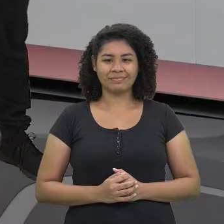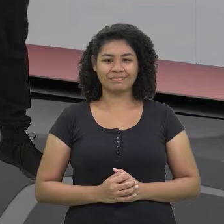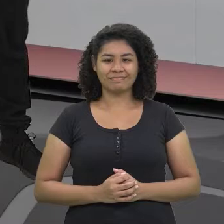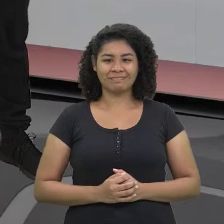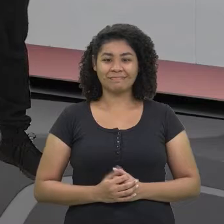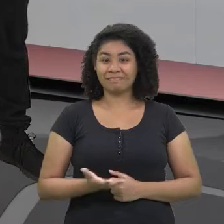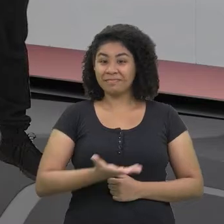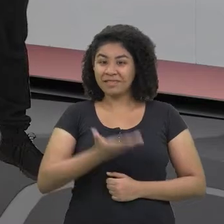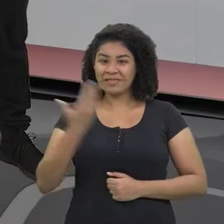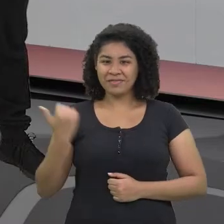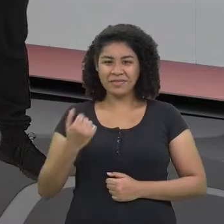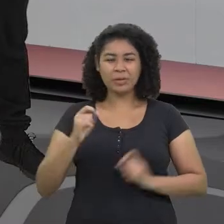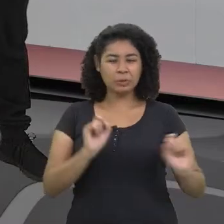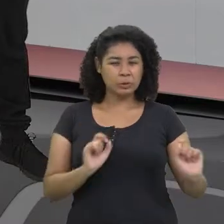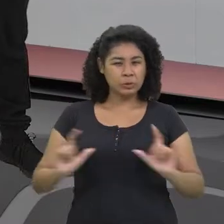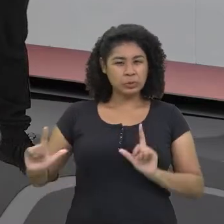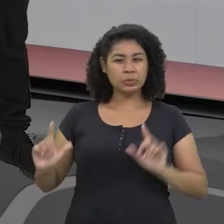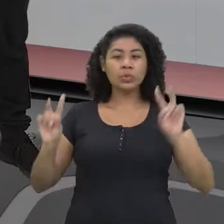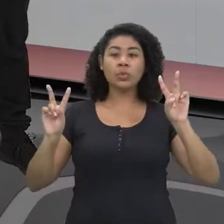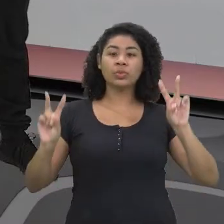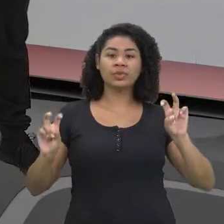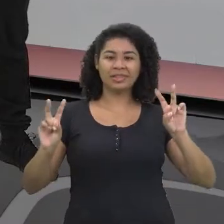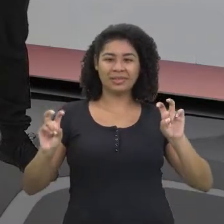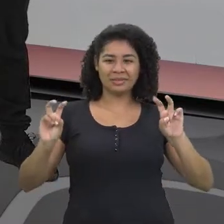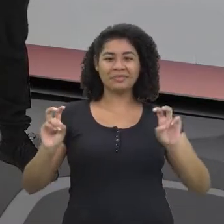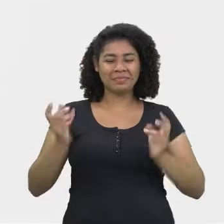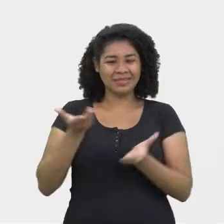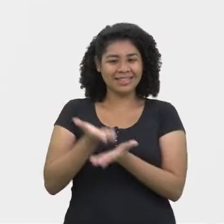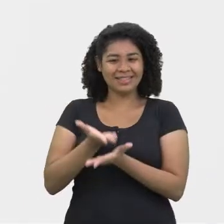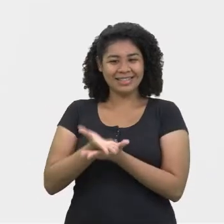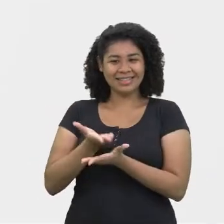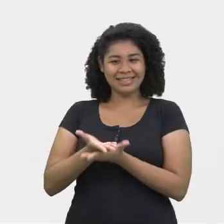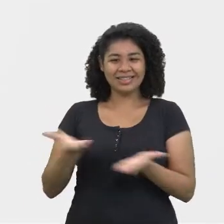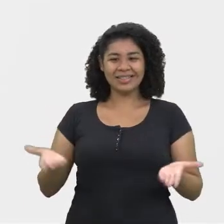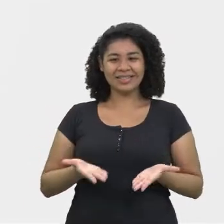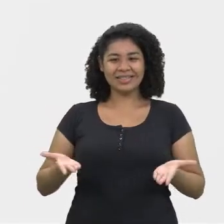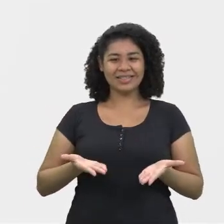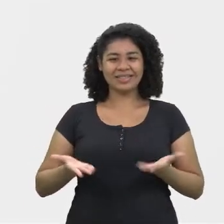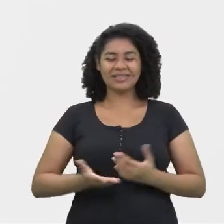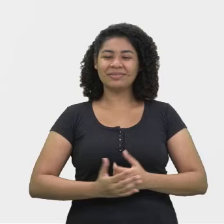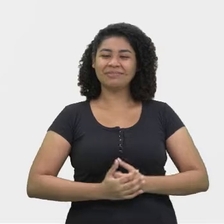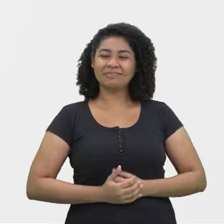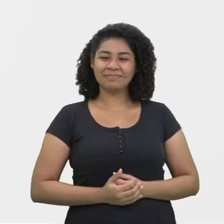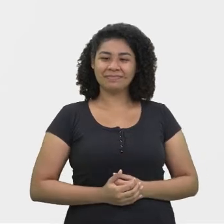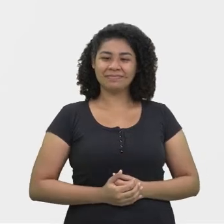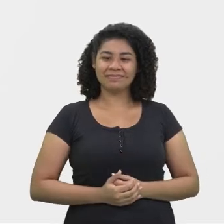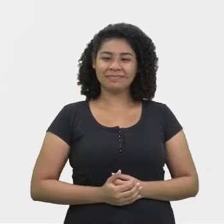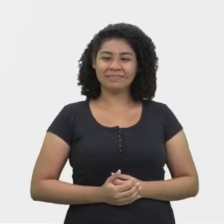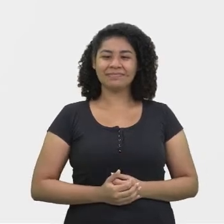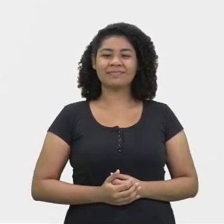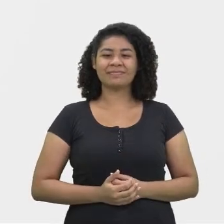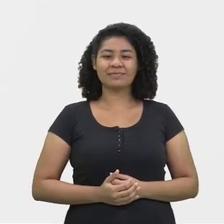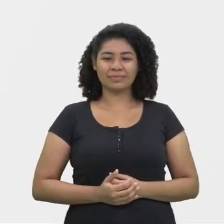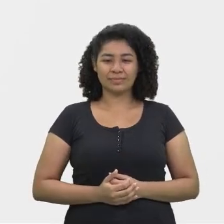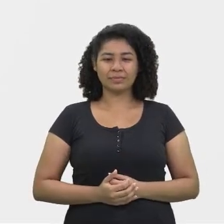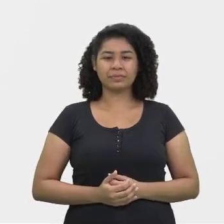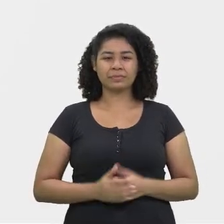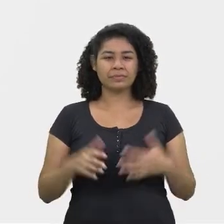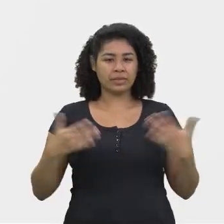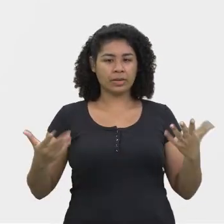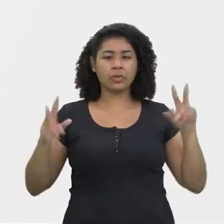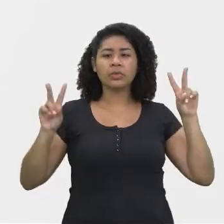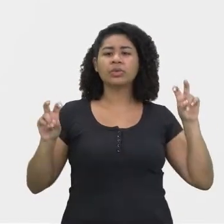Vamos dar uma olhadinha nos nossos objetos, ou melhor, no nosso objeto de conhecimento e no detalhamento? Então, como objeto